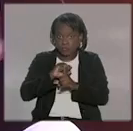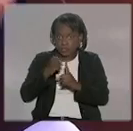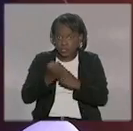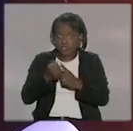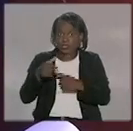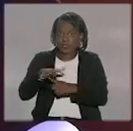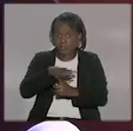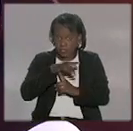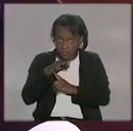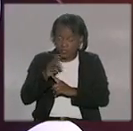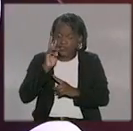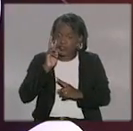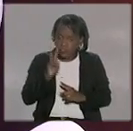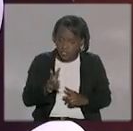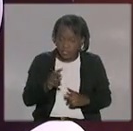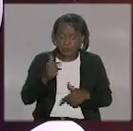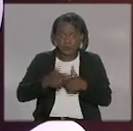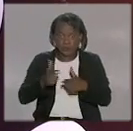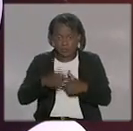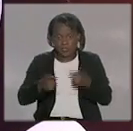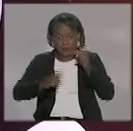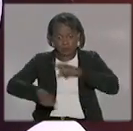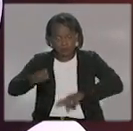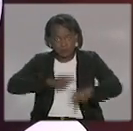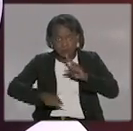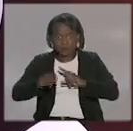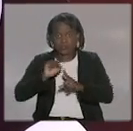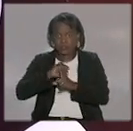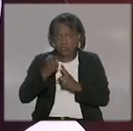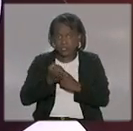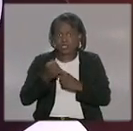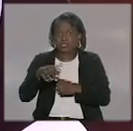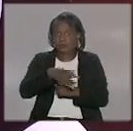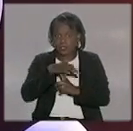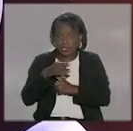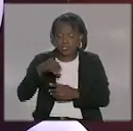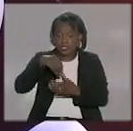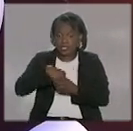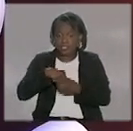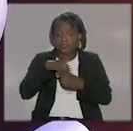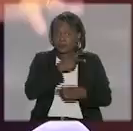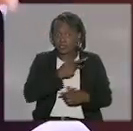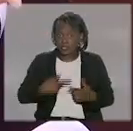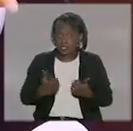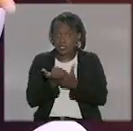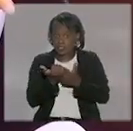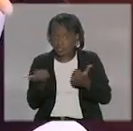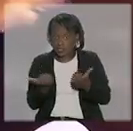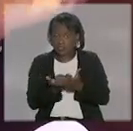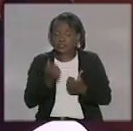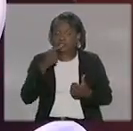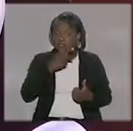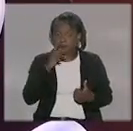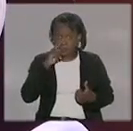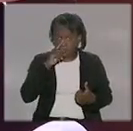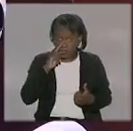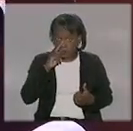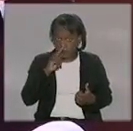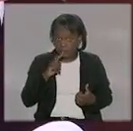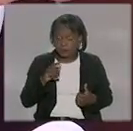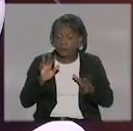que olha questões ambientais, sociais e de governança, que está dentro da vice-presidência de risco. Mas